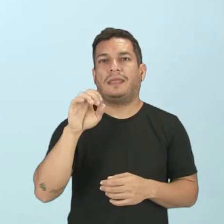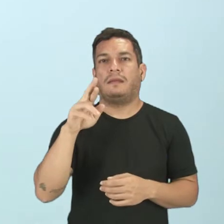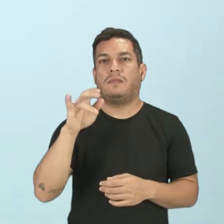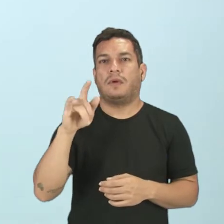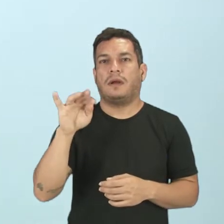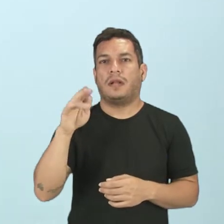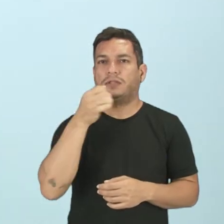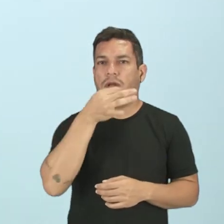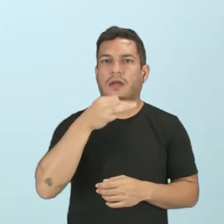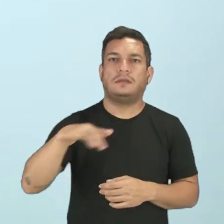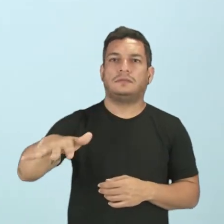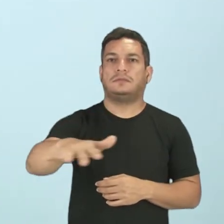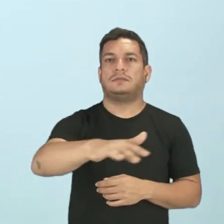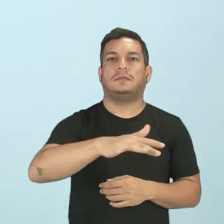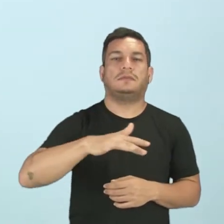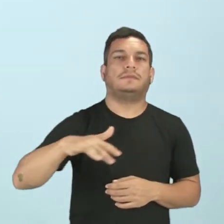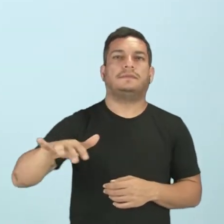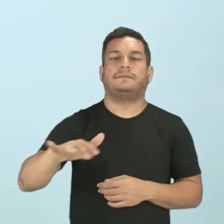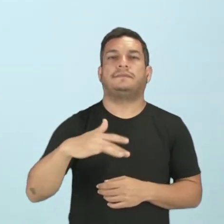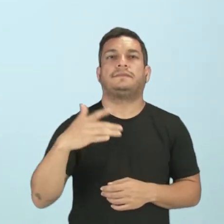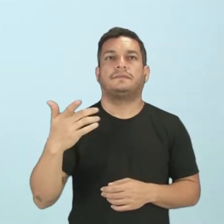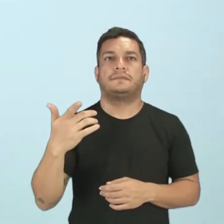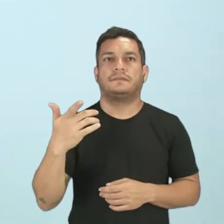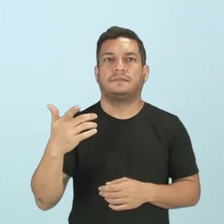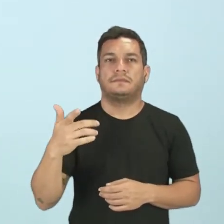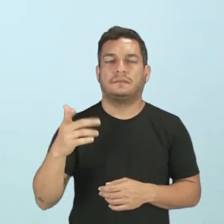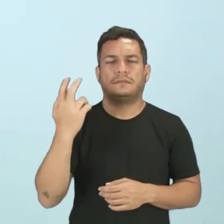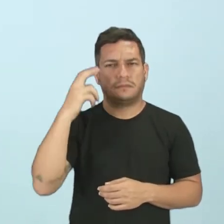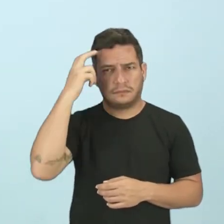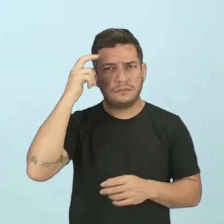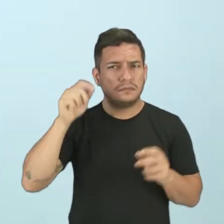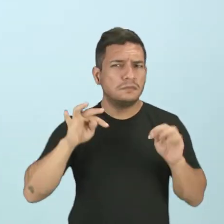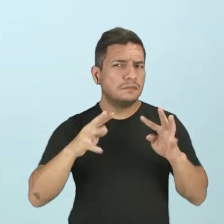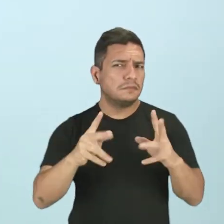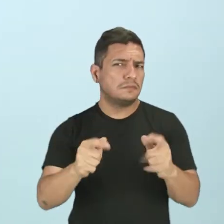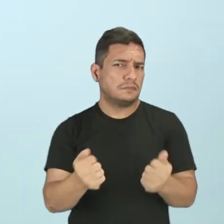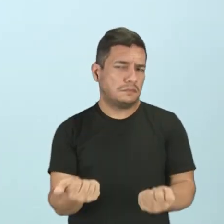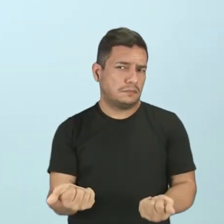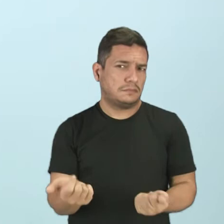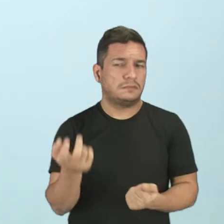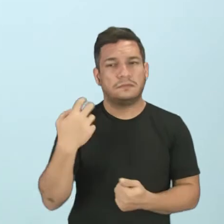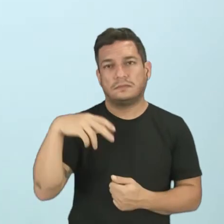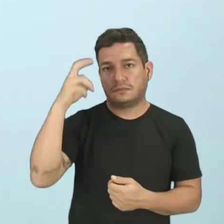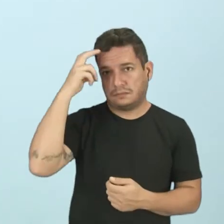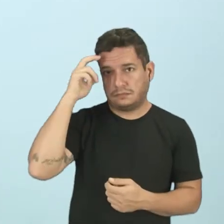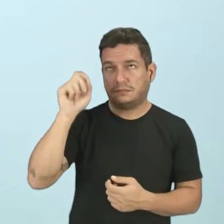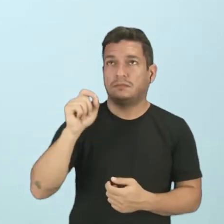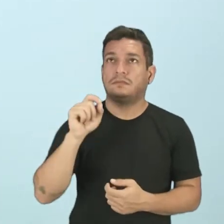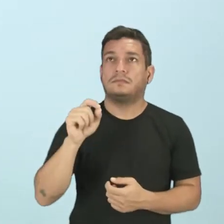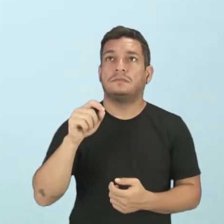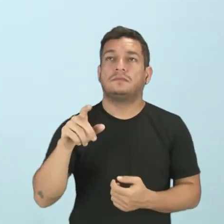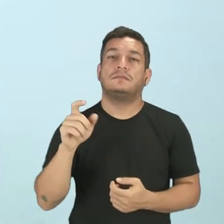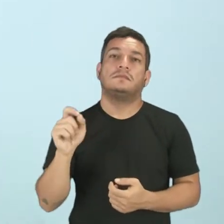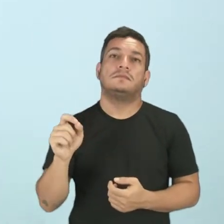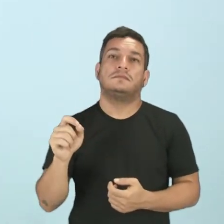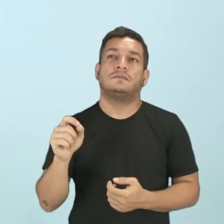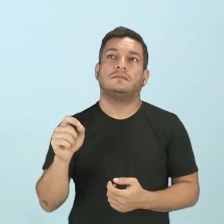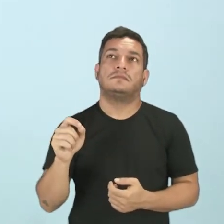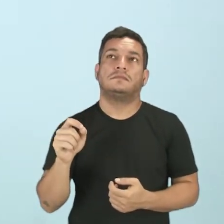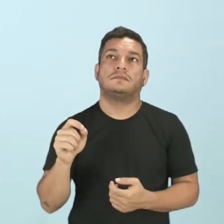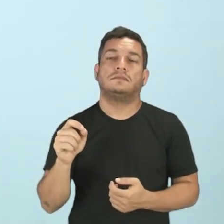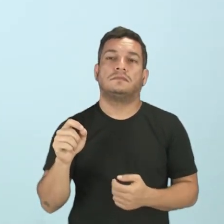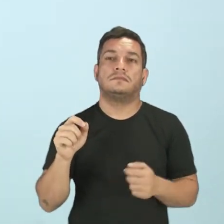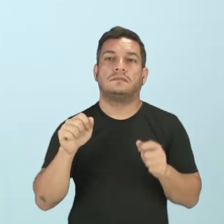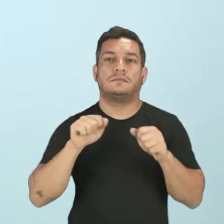que verdadeiramente a cultura se tornou uma coisa para todo mundo? Será que ela se tornou uma coisa assim, digamos